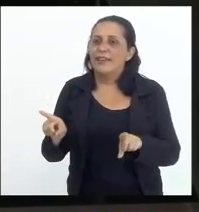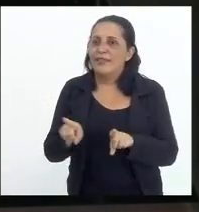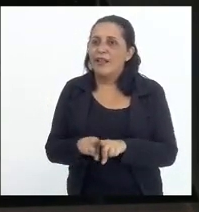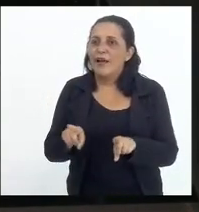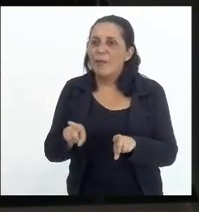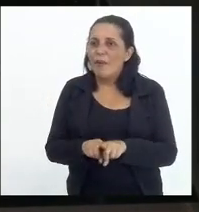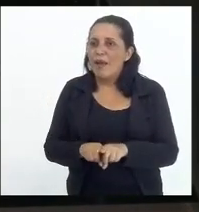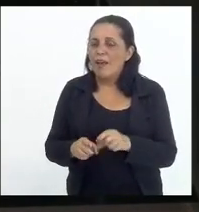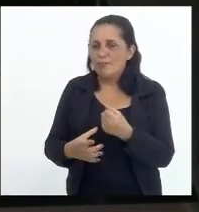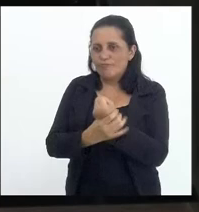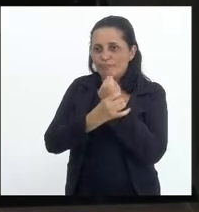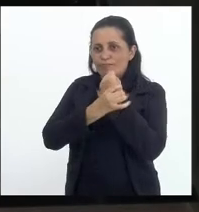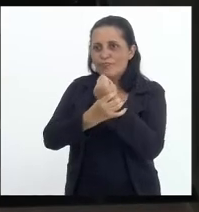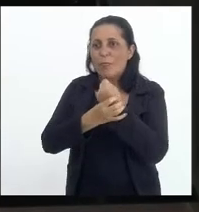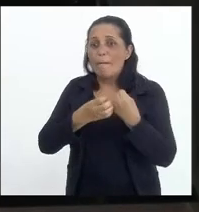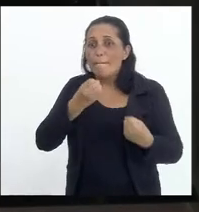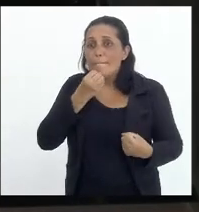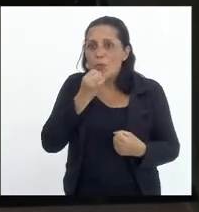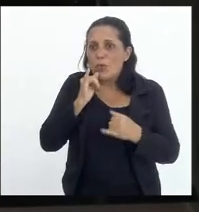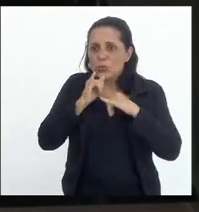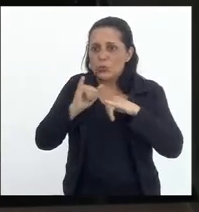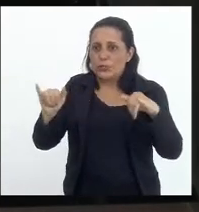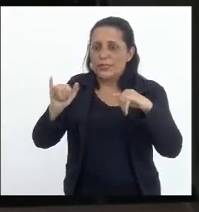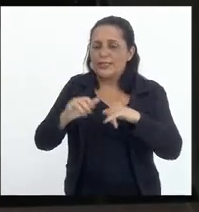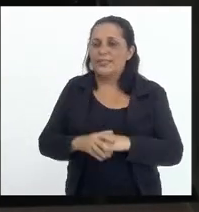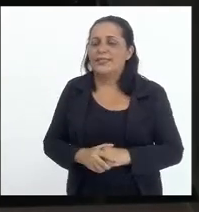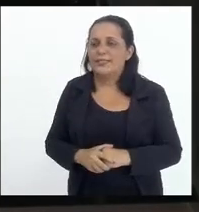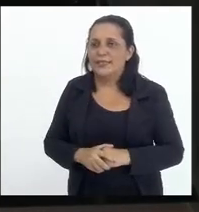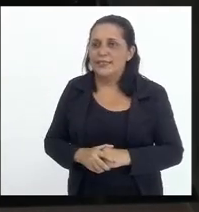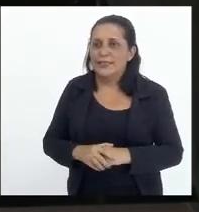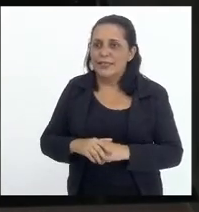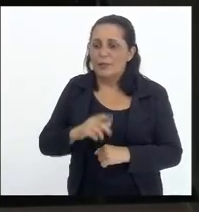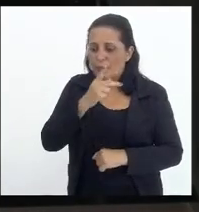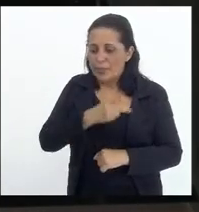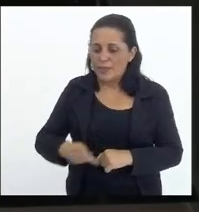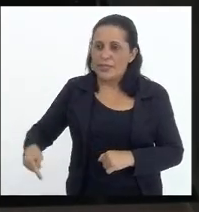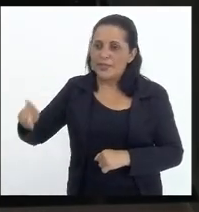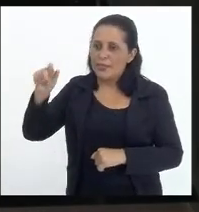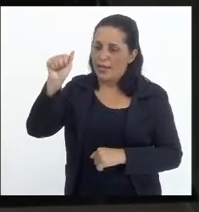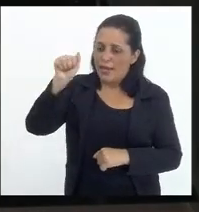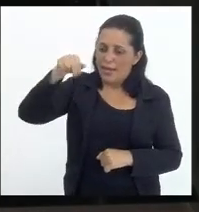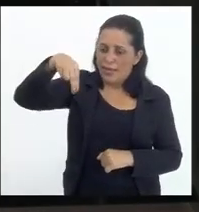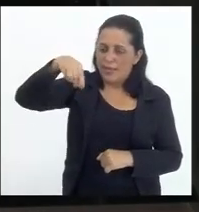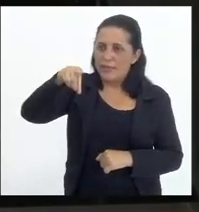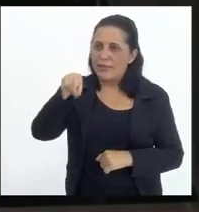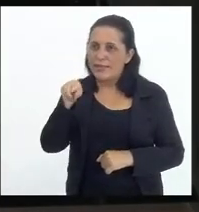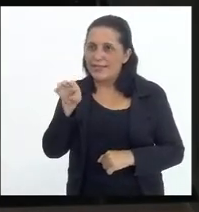seguramente veio trazer boas notícias ao senhor presidente André Siciliano,